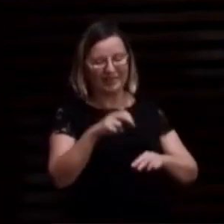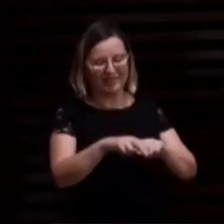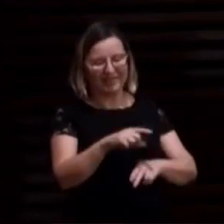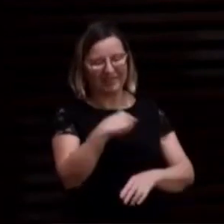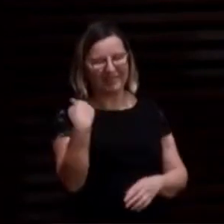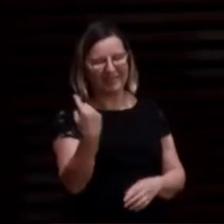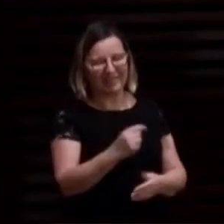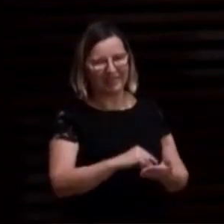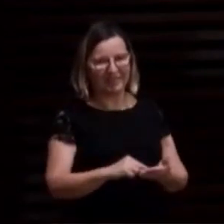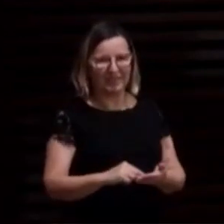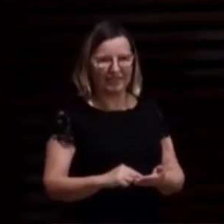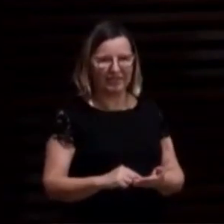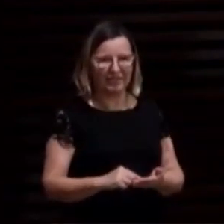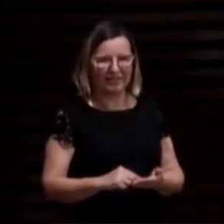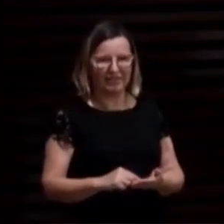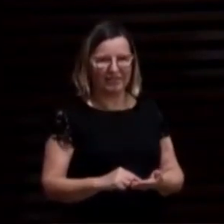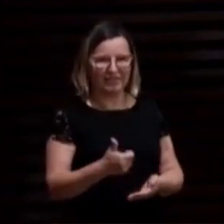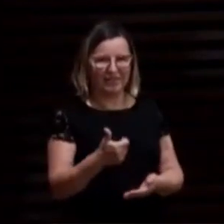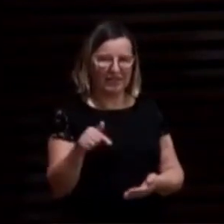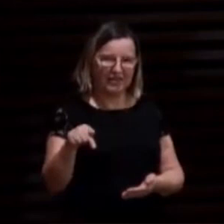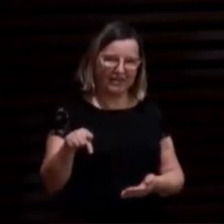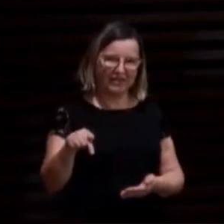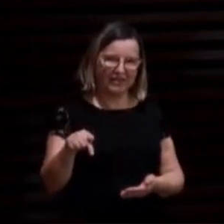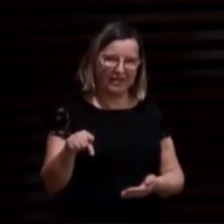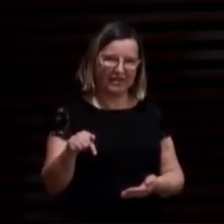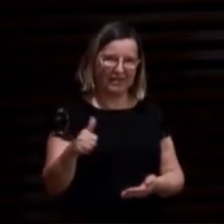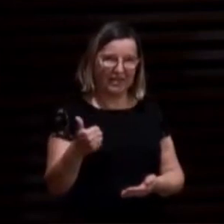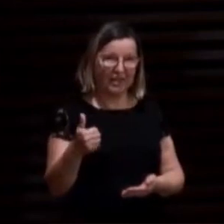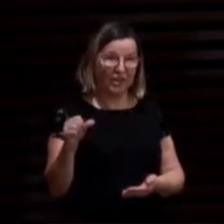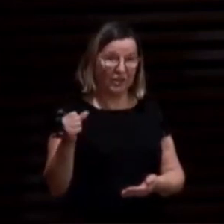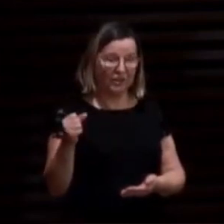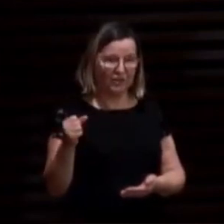e 18 ainda podemos ler aí no capítulo 10 de João.